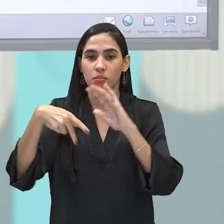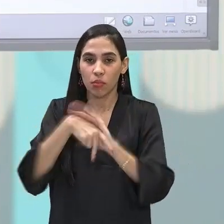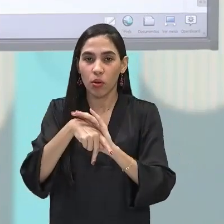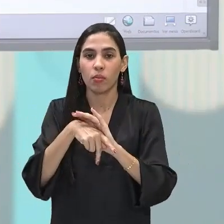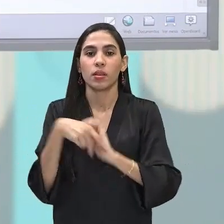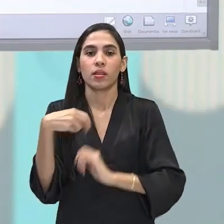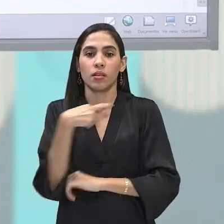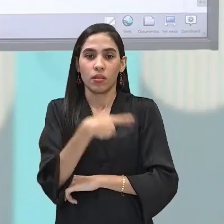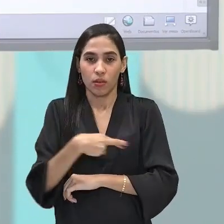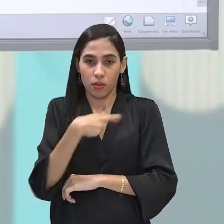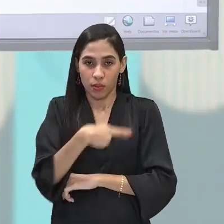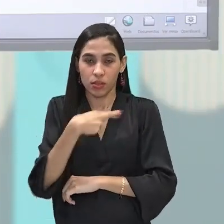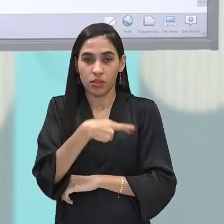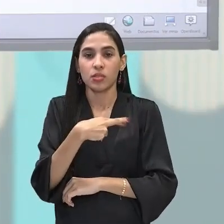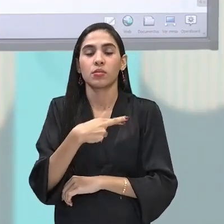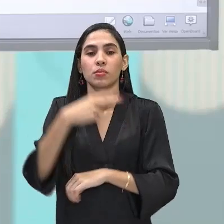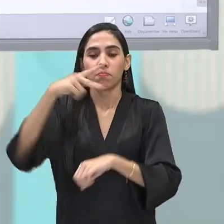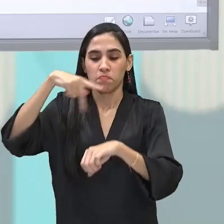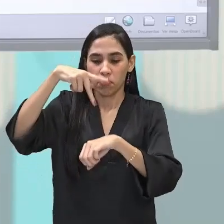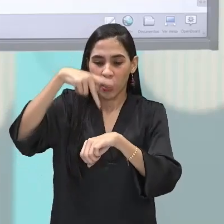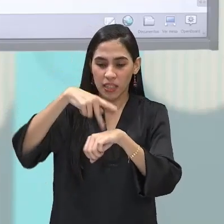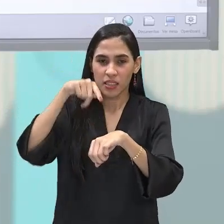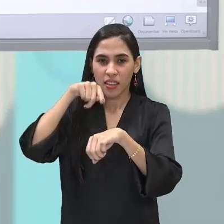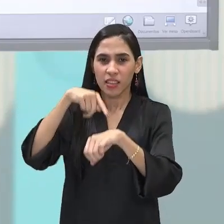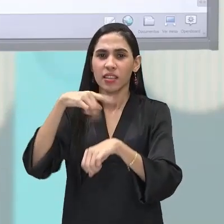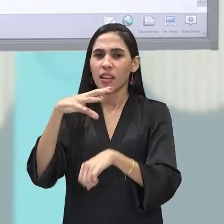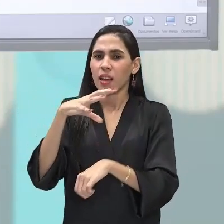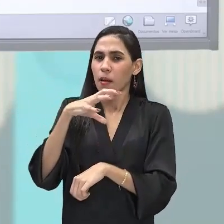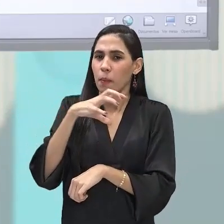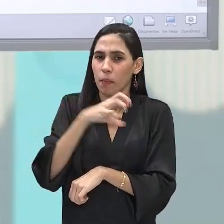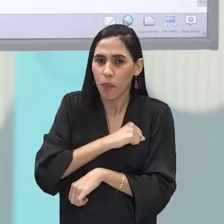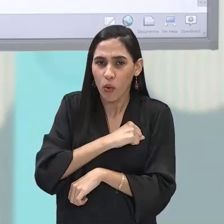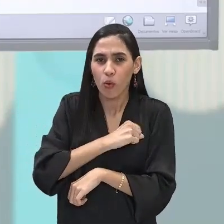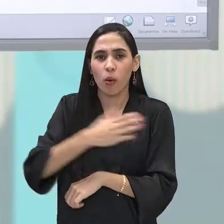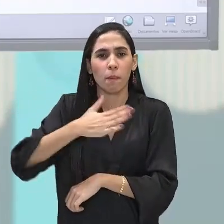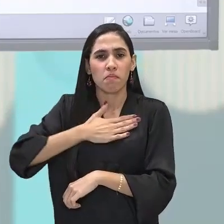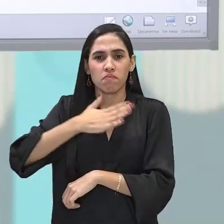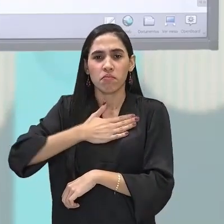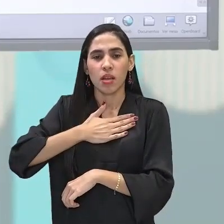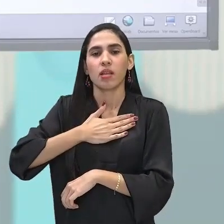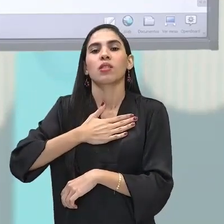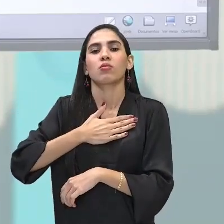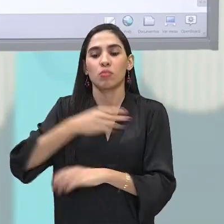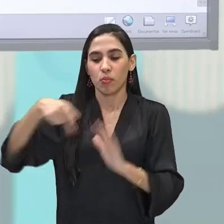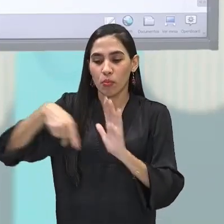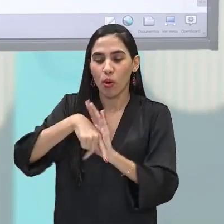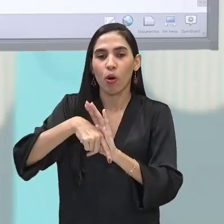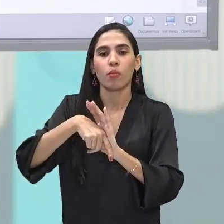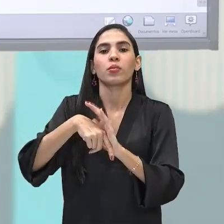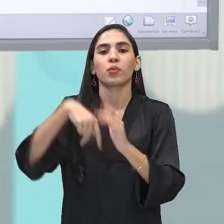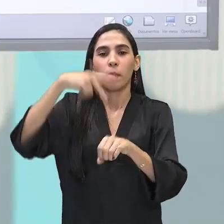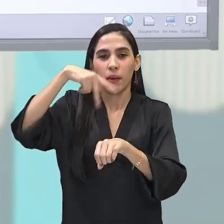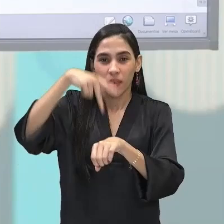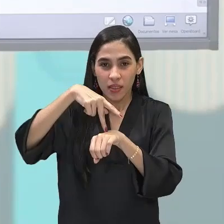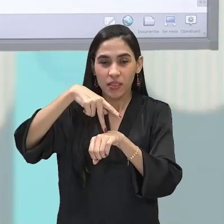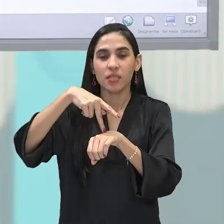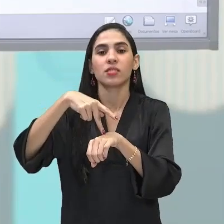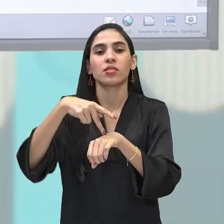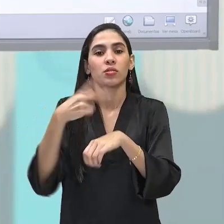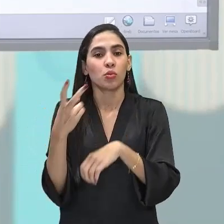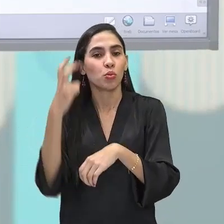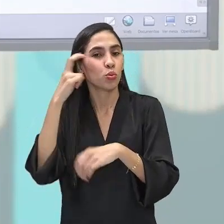do romantismo: nacionalismo, exaltação daquilo que é nosso, do que é próprio nosso, né, da